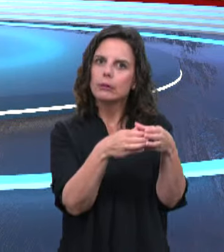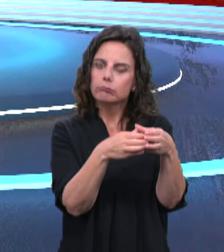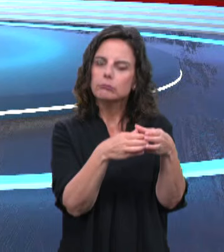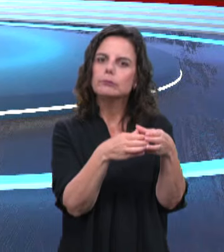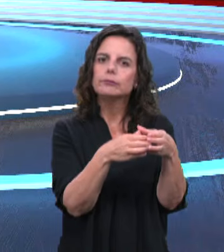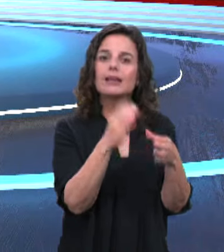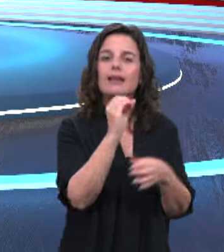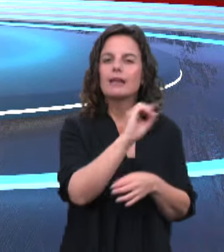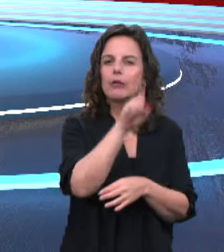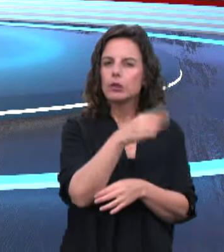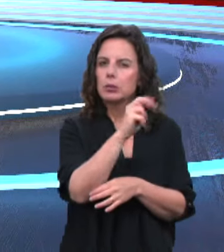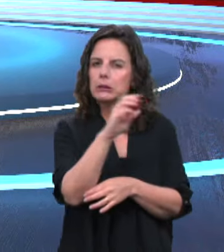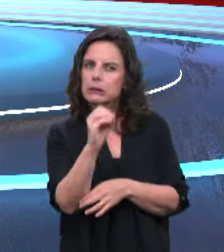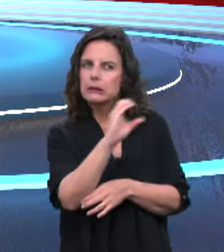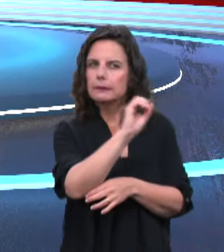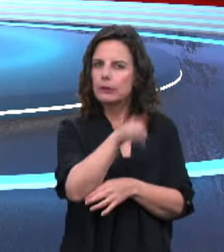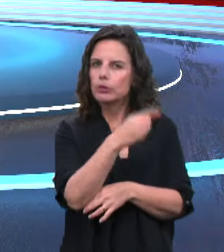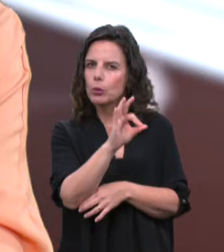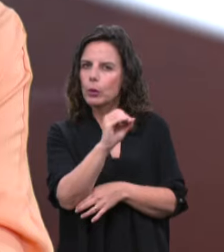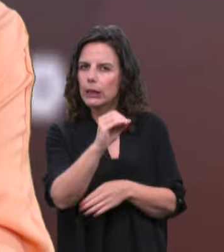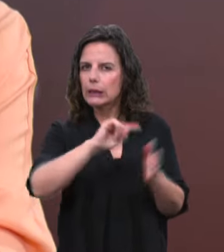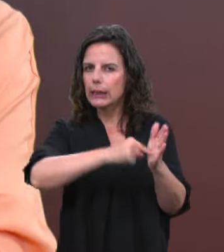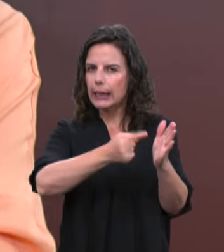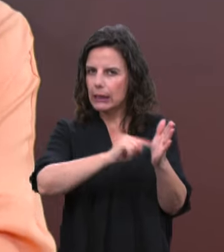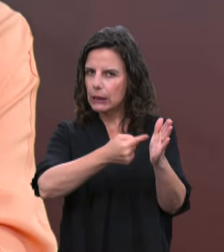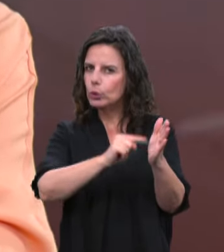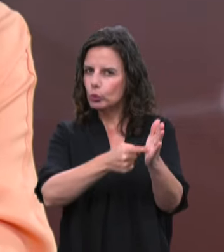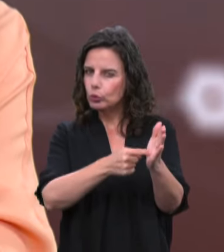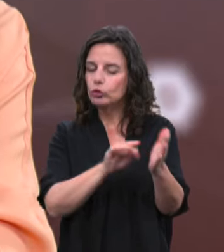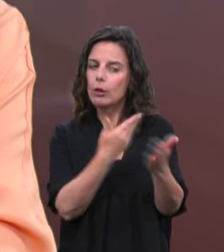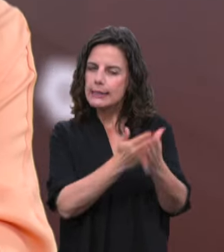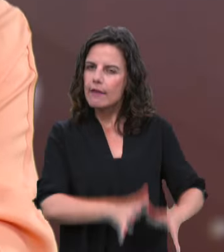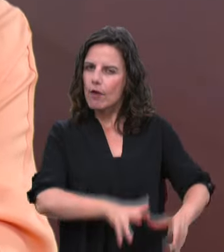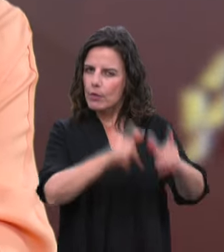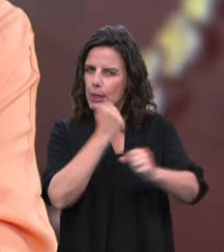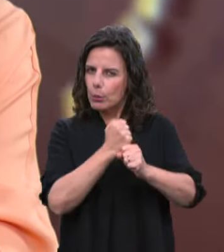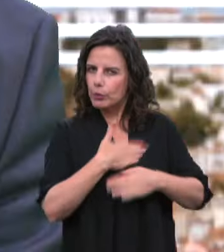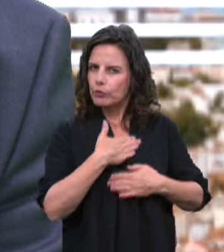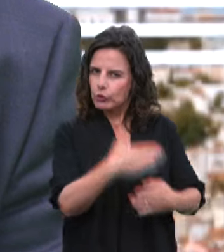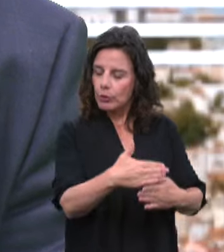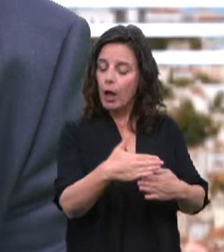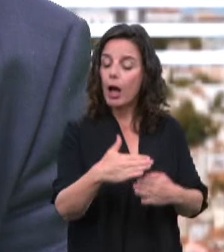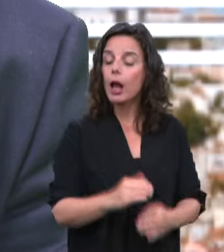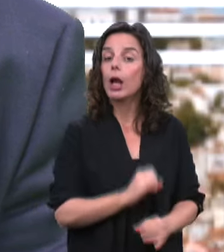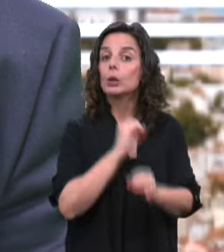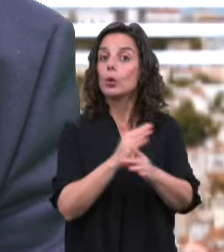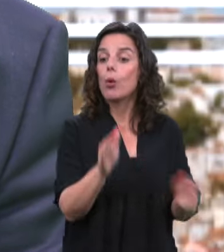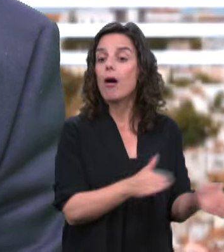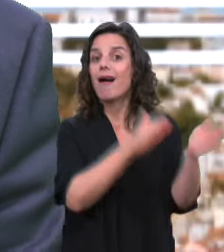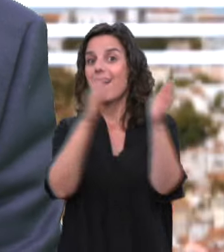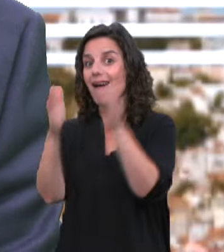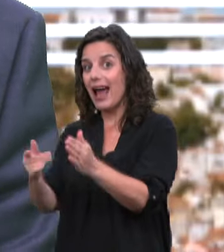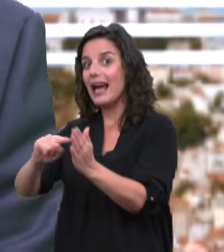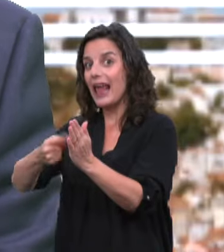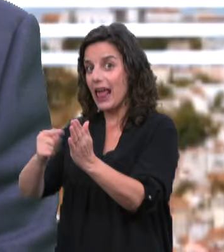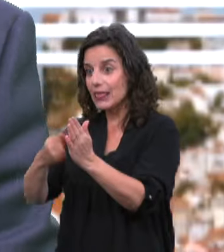com 0,30, 0,40 créditos Créditos de junto. desenvolvimento profissional. E há uma outra forma